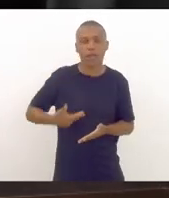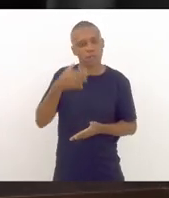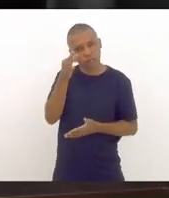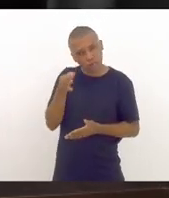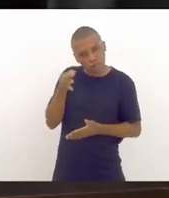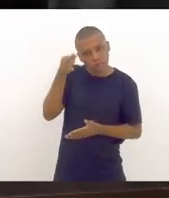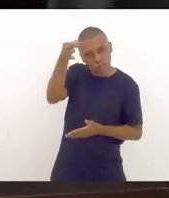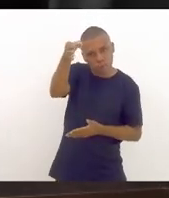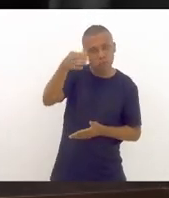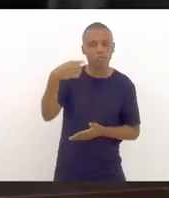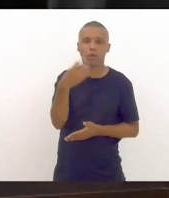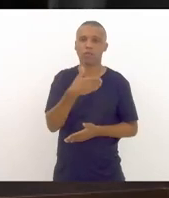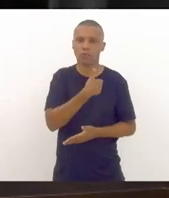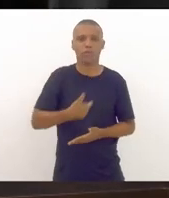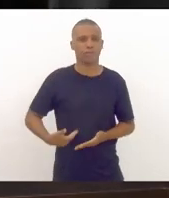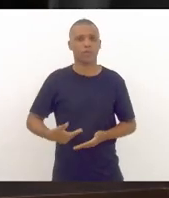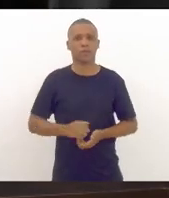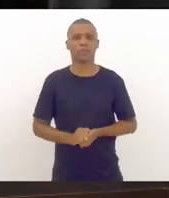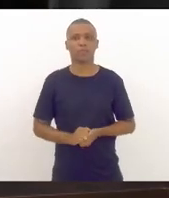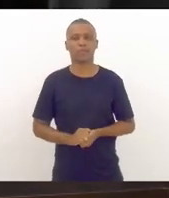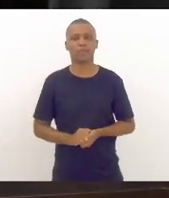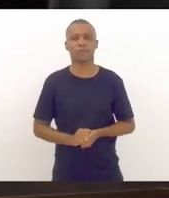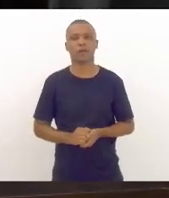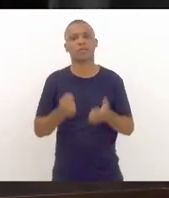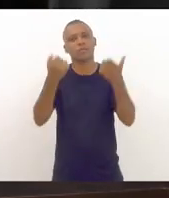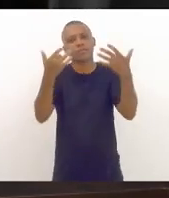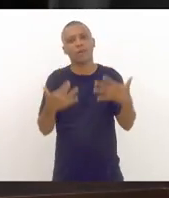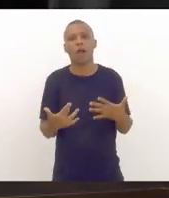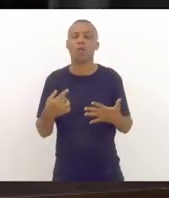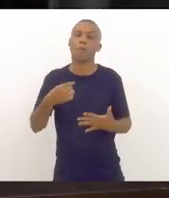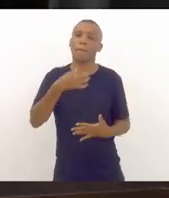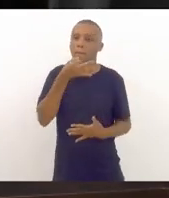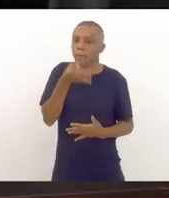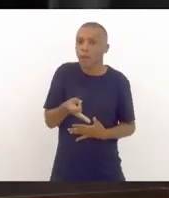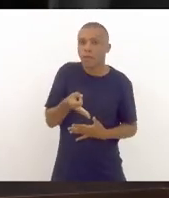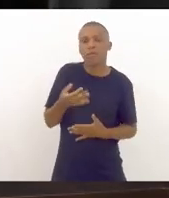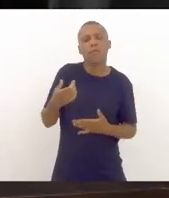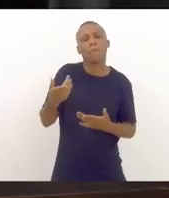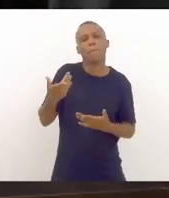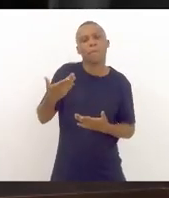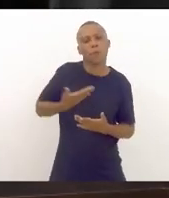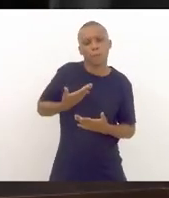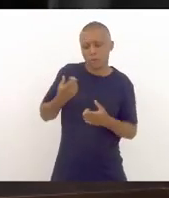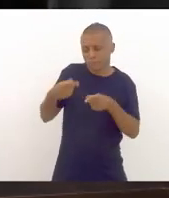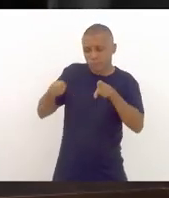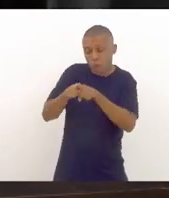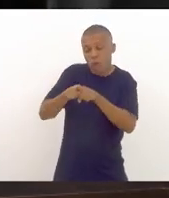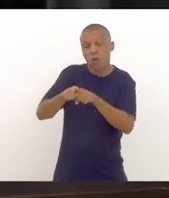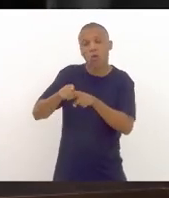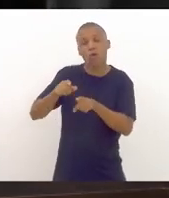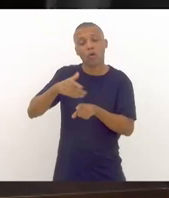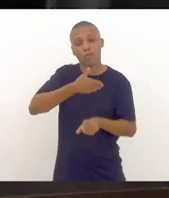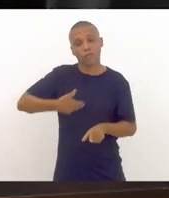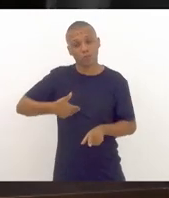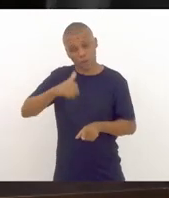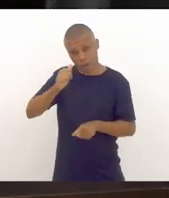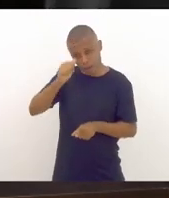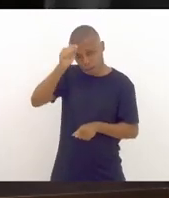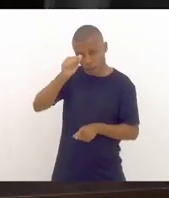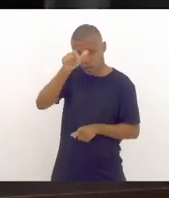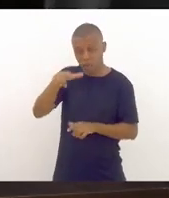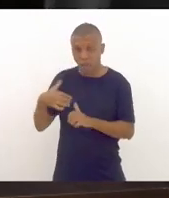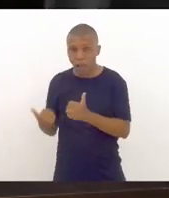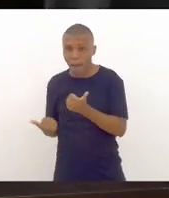futuramente do nosso governo, e aqui falo por mim e pelo meu irmão governador Cláudio, apoio a Vossa Excelência, senador